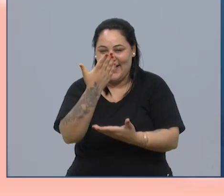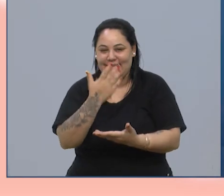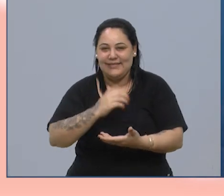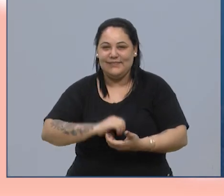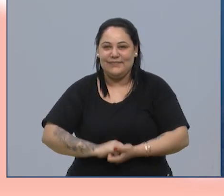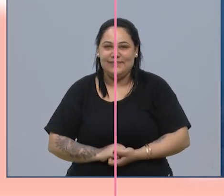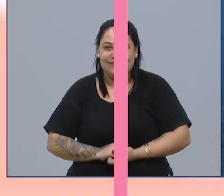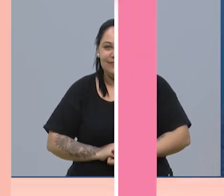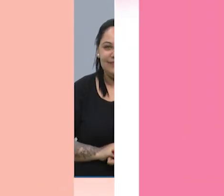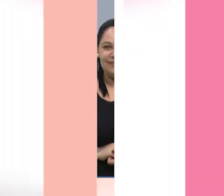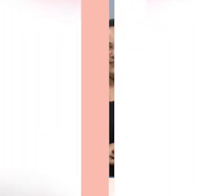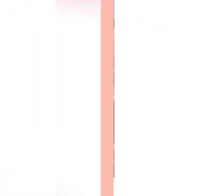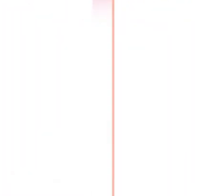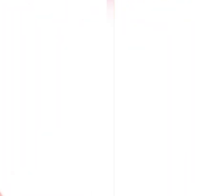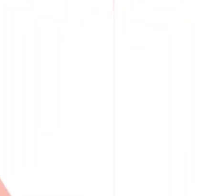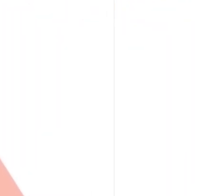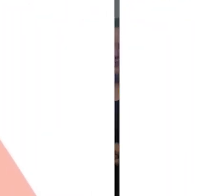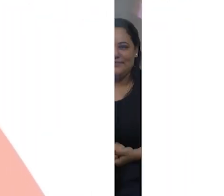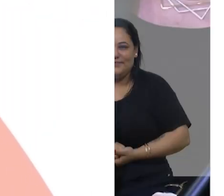qualquer maneira, foram